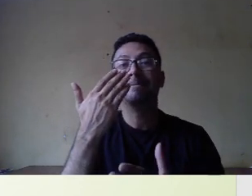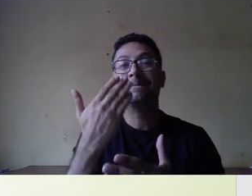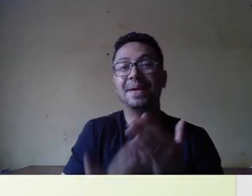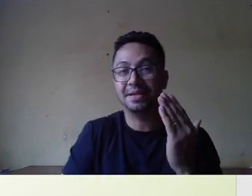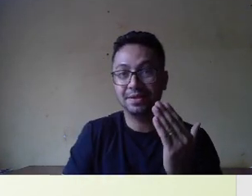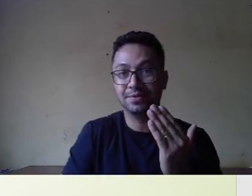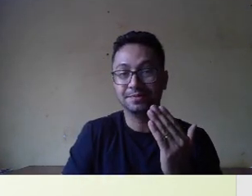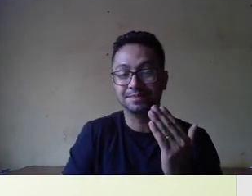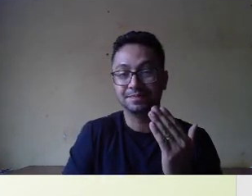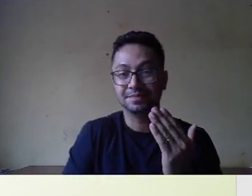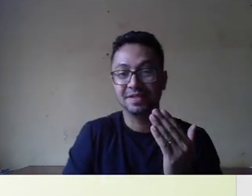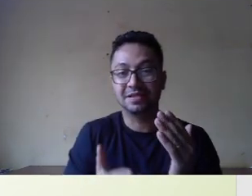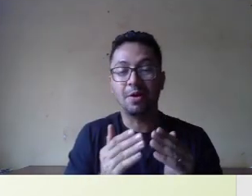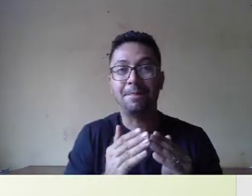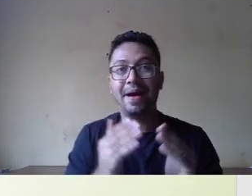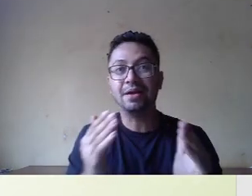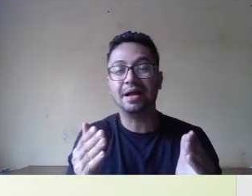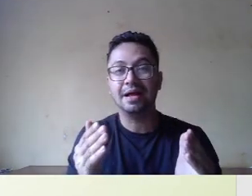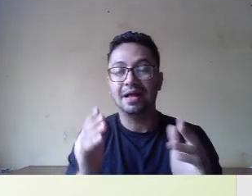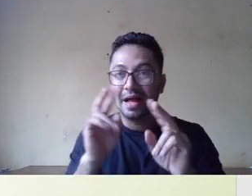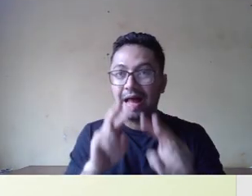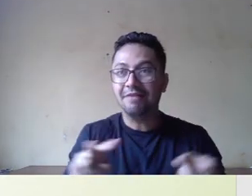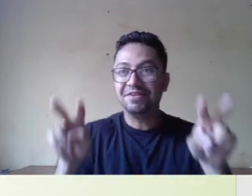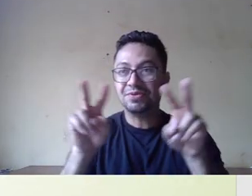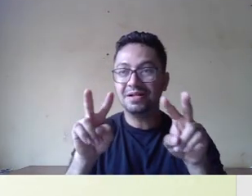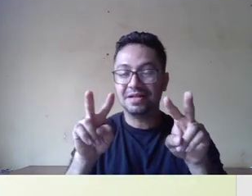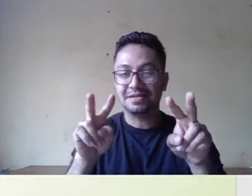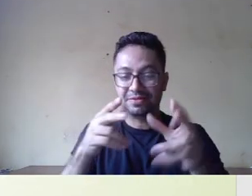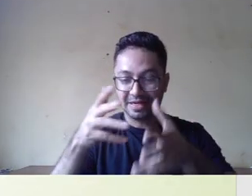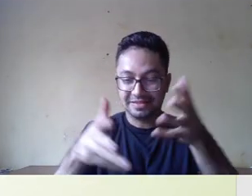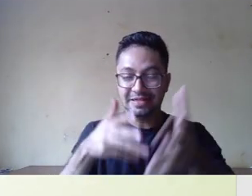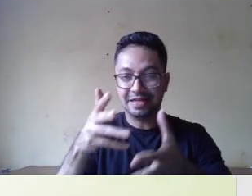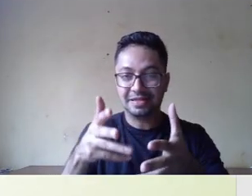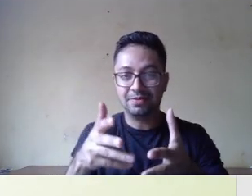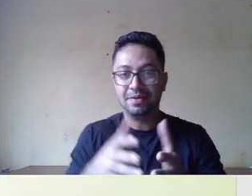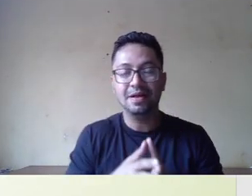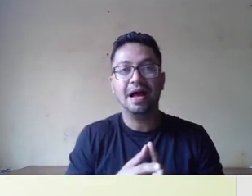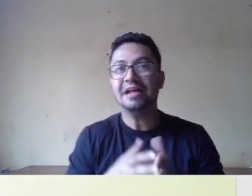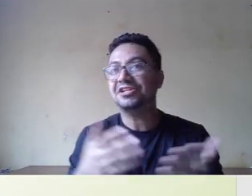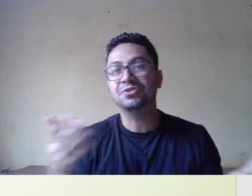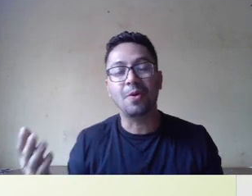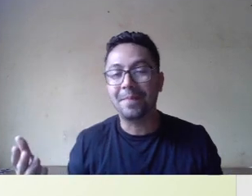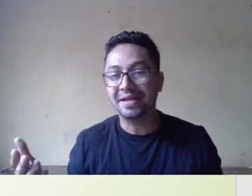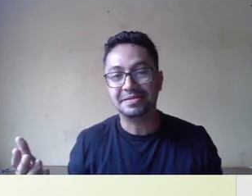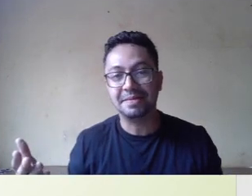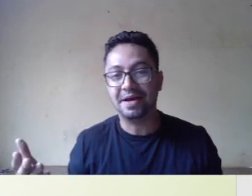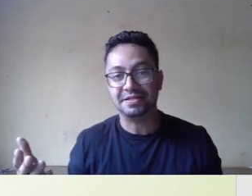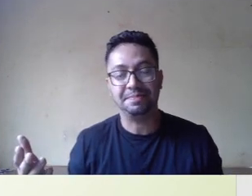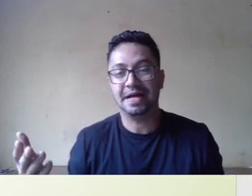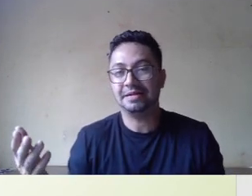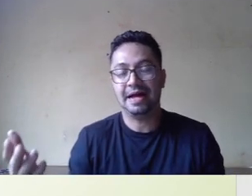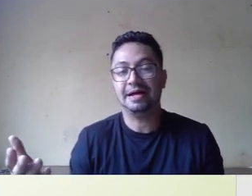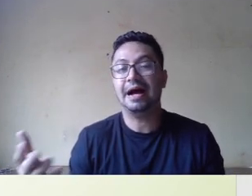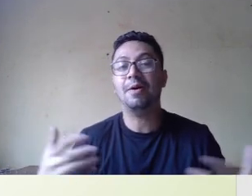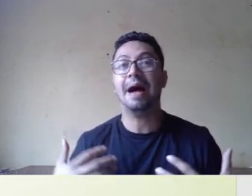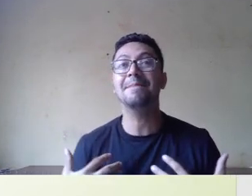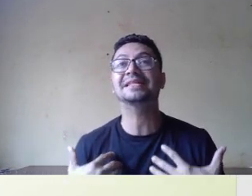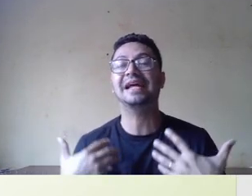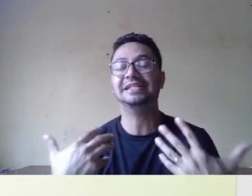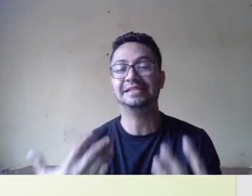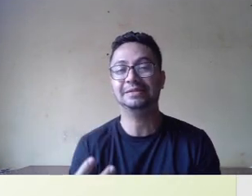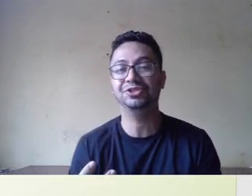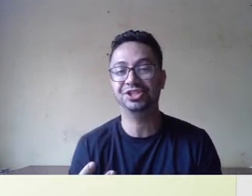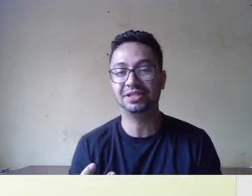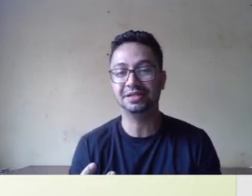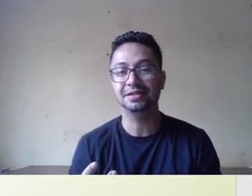celular, perdeu. Então, para a visualização da sinalização, a gente não perde a semântica. A